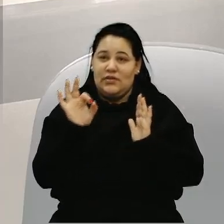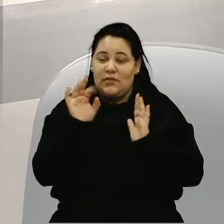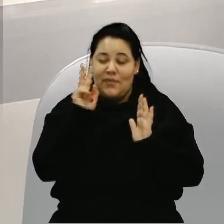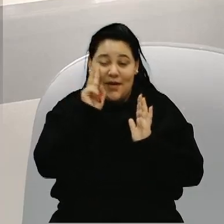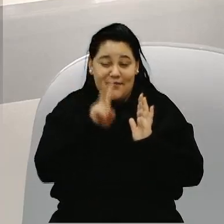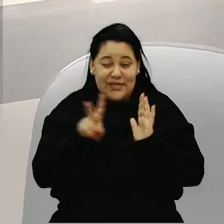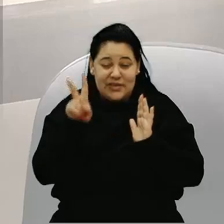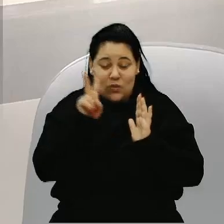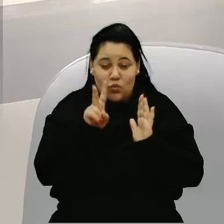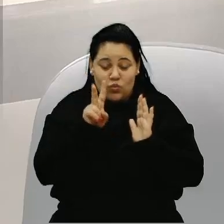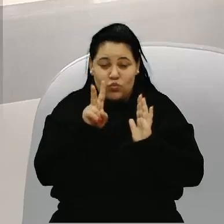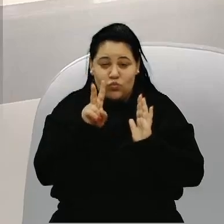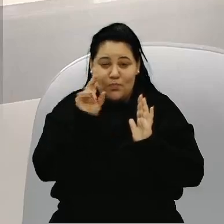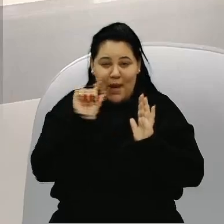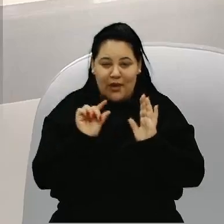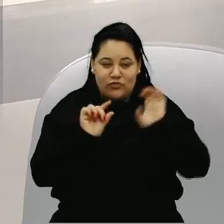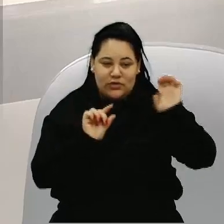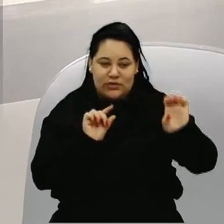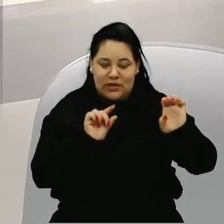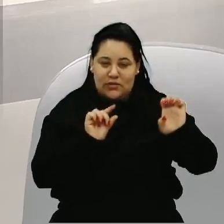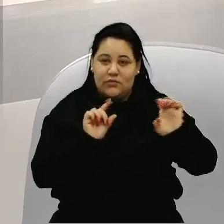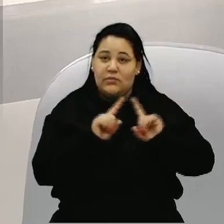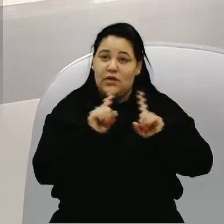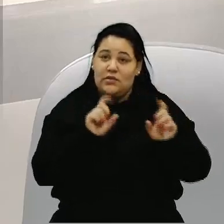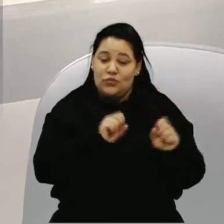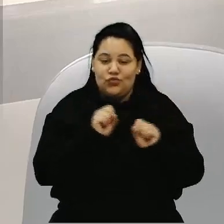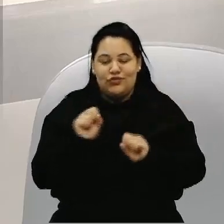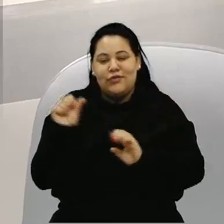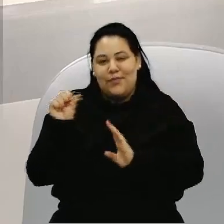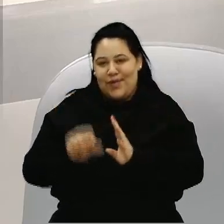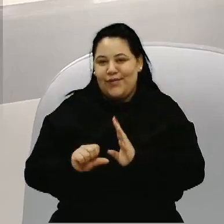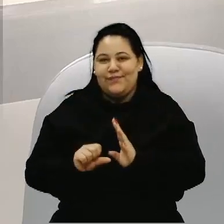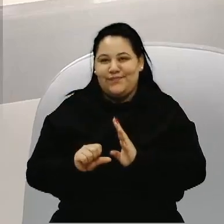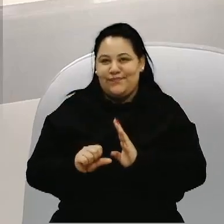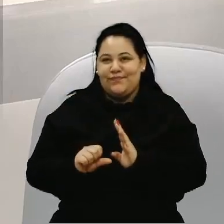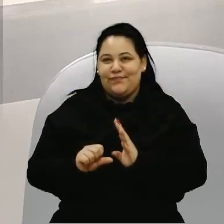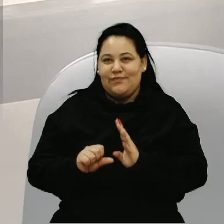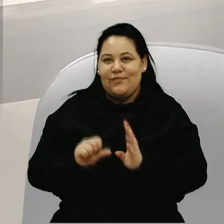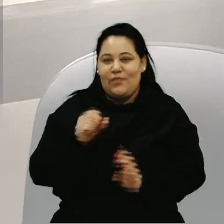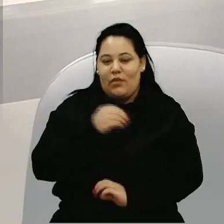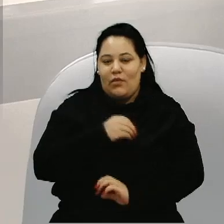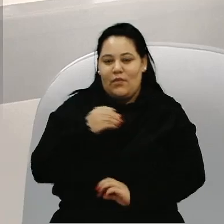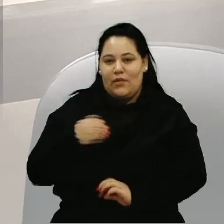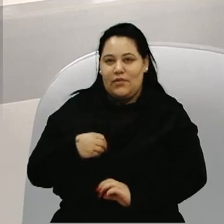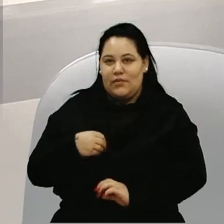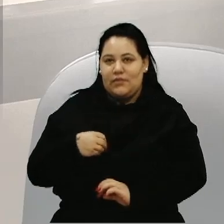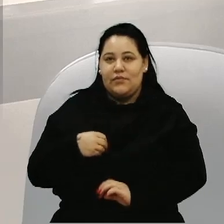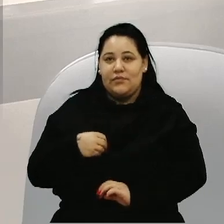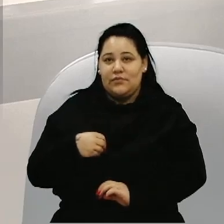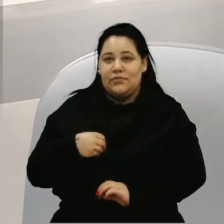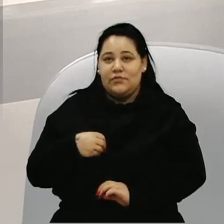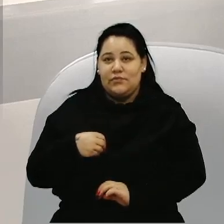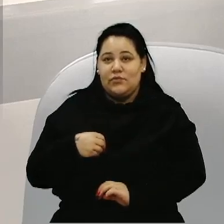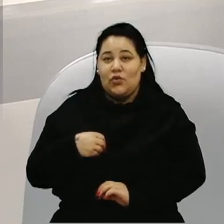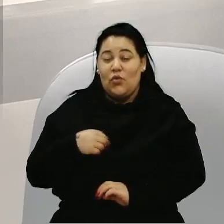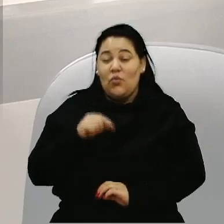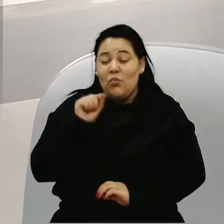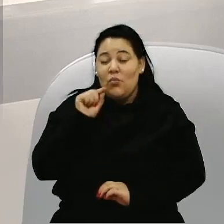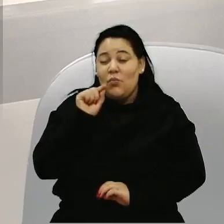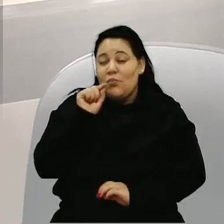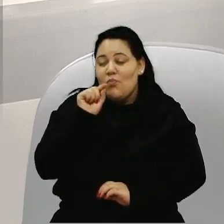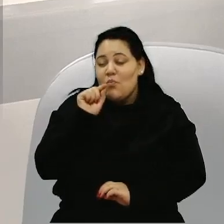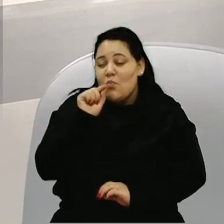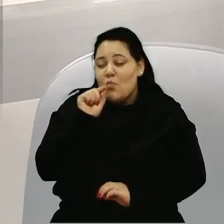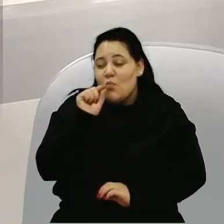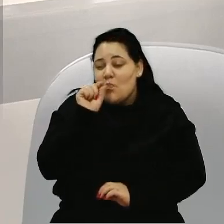esquerdo, mas poderia ter sido muito pior. Segundo os médicos, um ponto de caneta mais para o lado eu não estaria aqui.